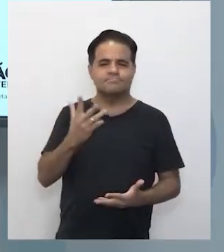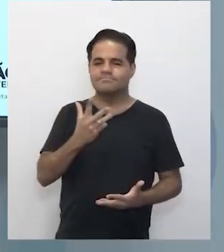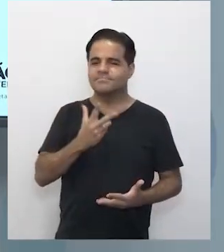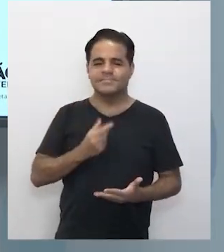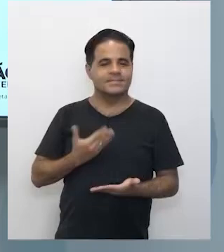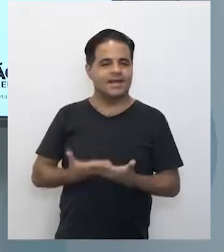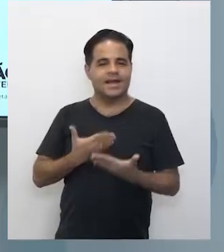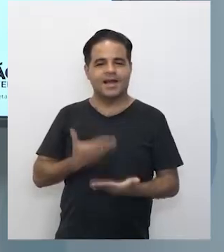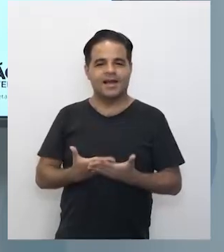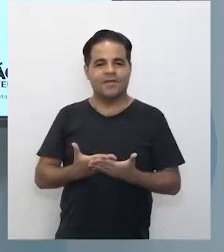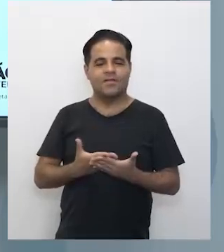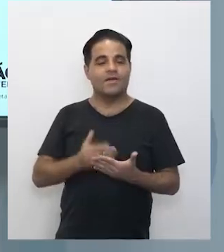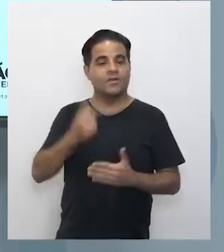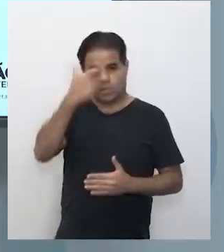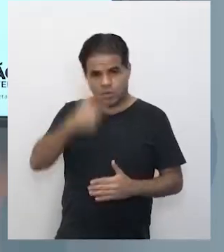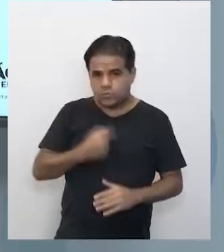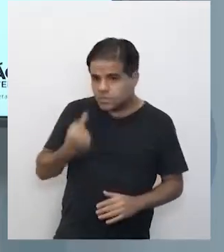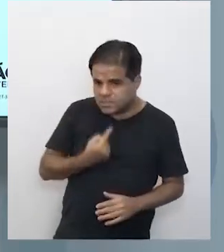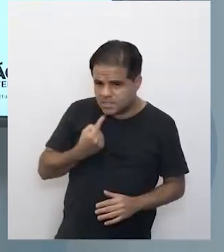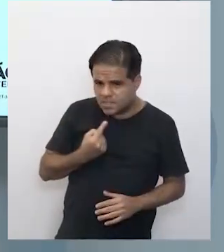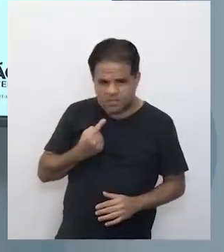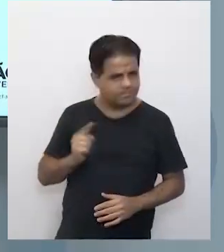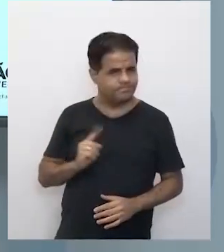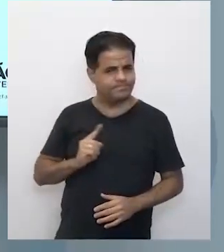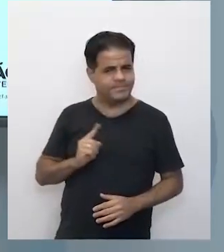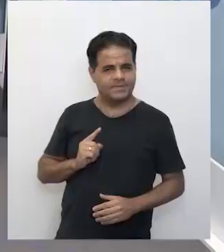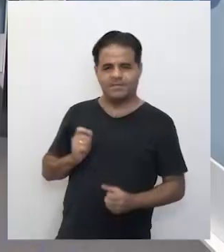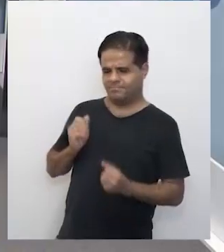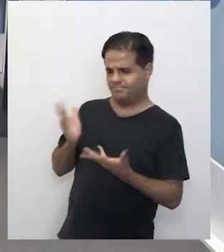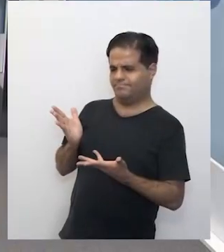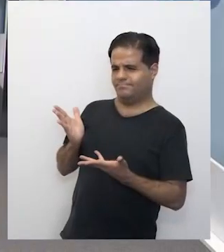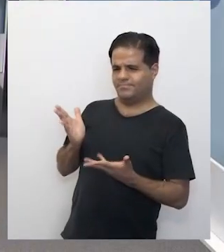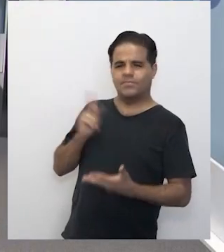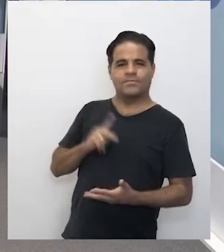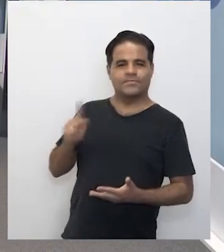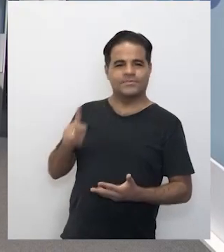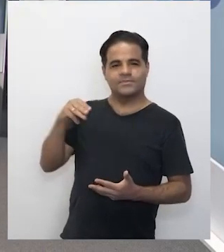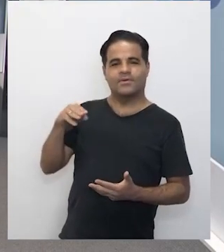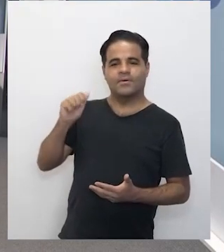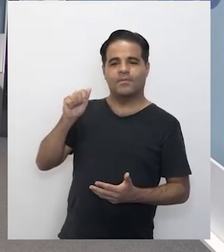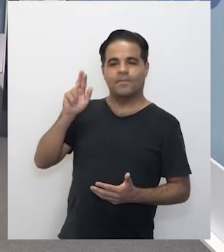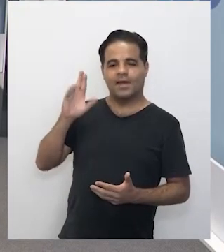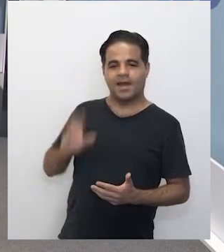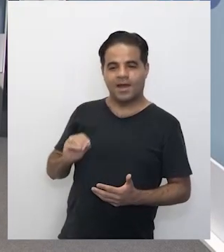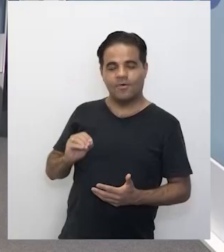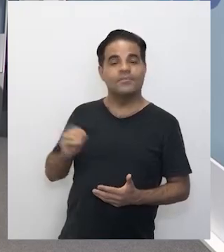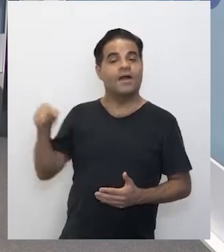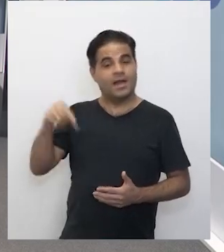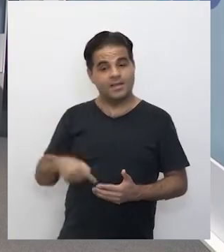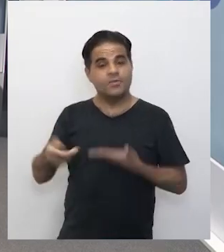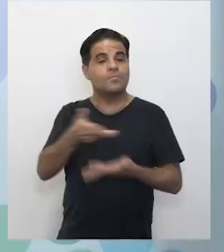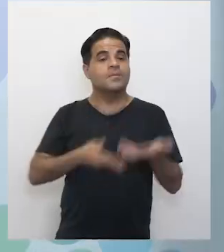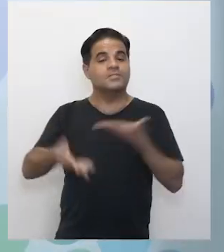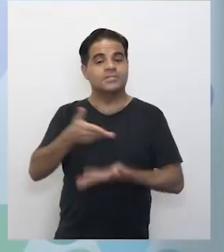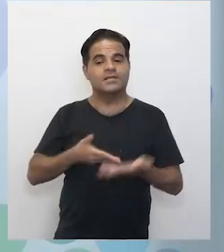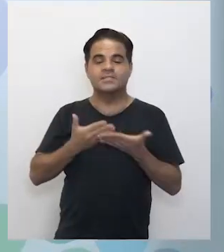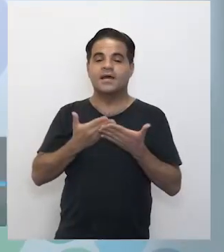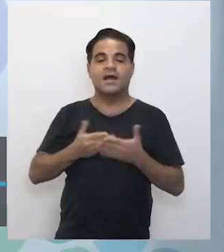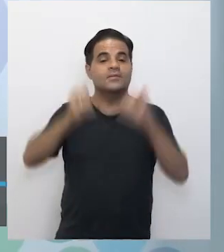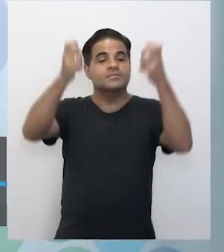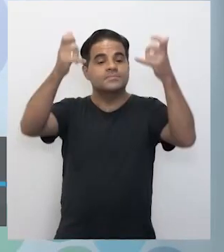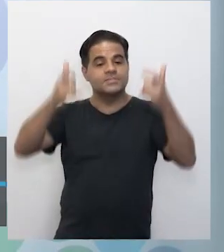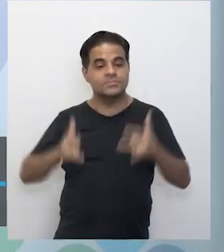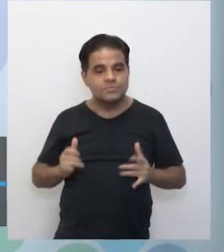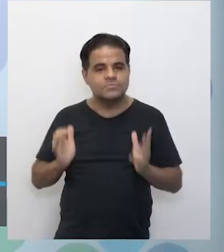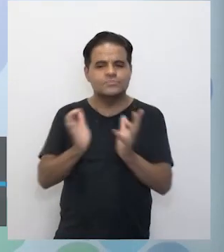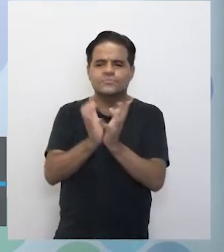essa aula. Eu não estou sozinho, estou com o professor Mauro. Eis-me aqui compartilhando essa aula maravilhosa, falar sobre o povo